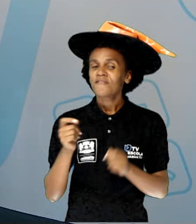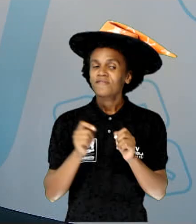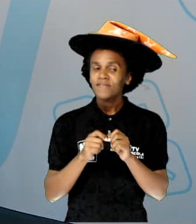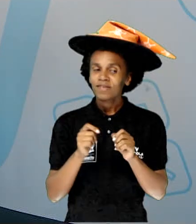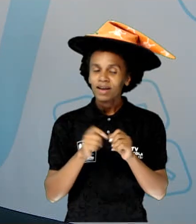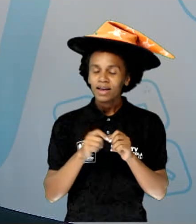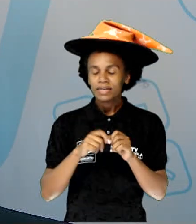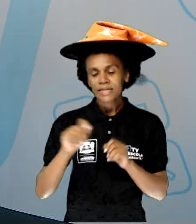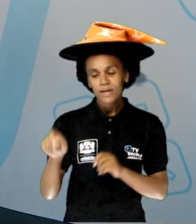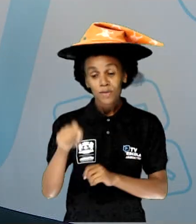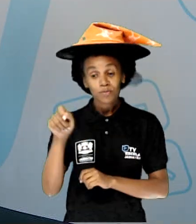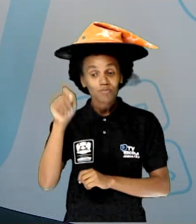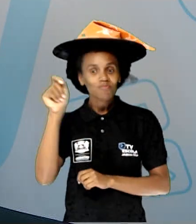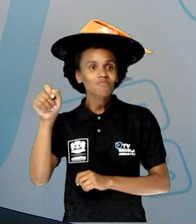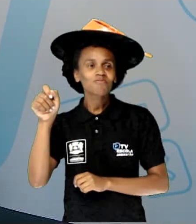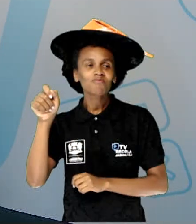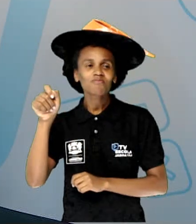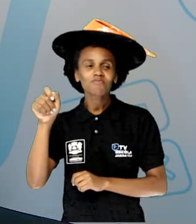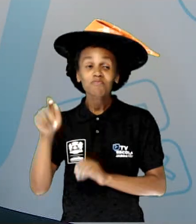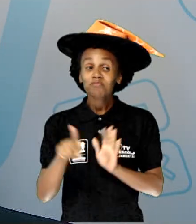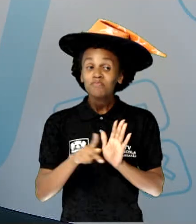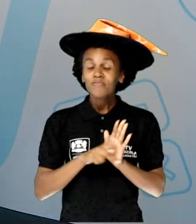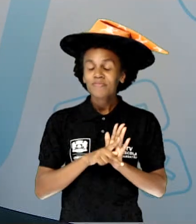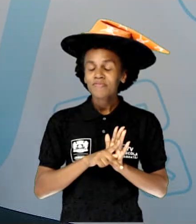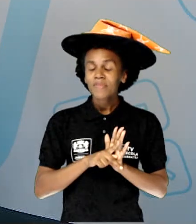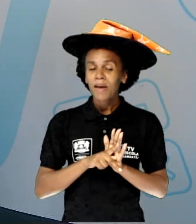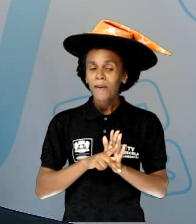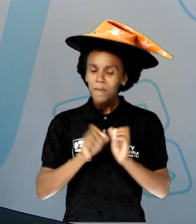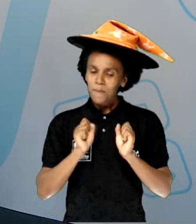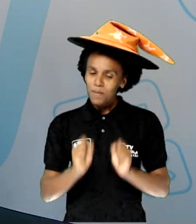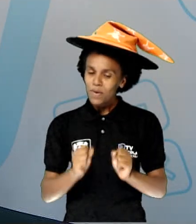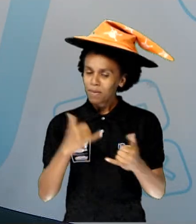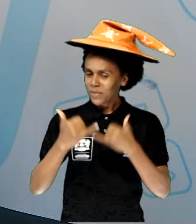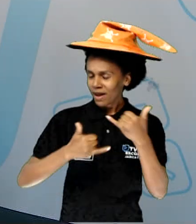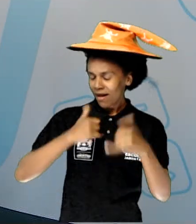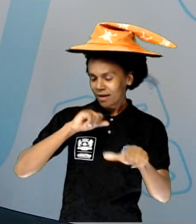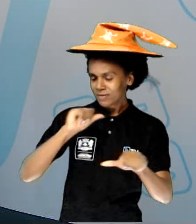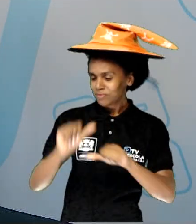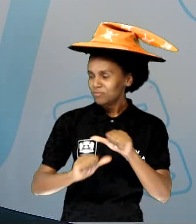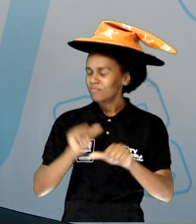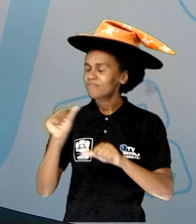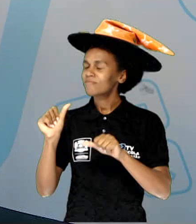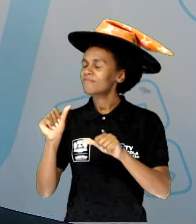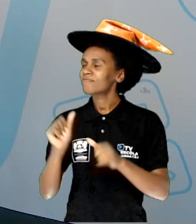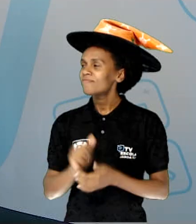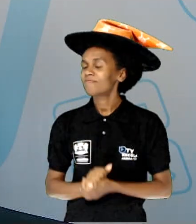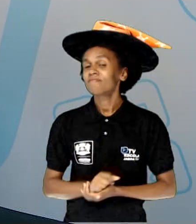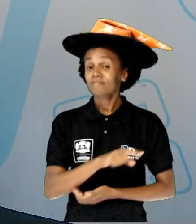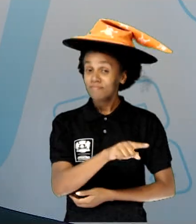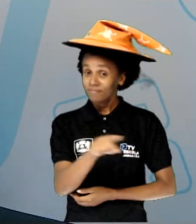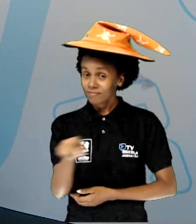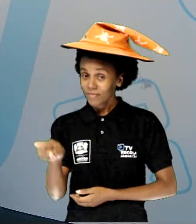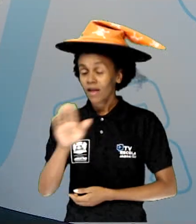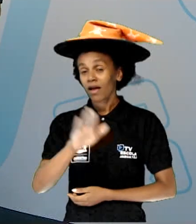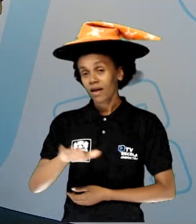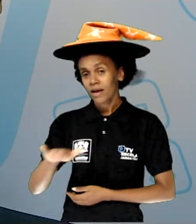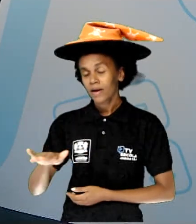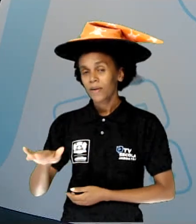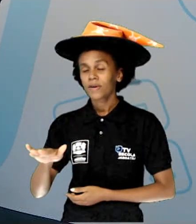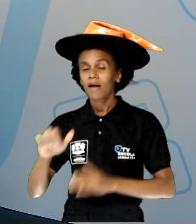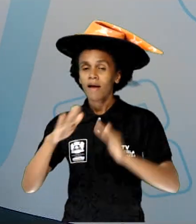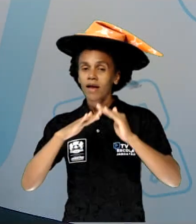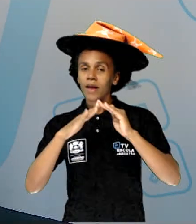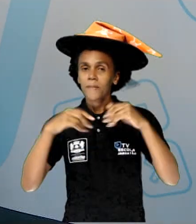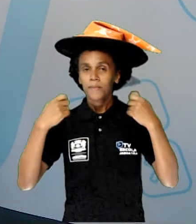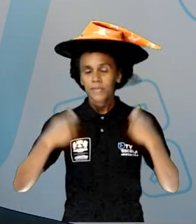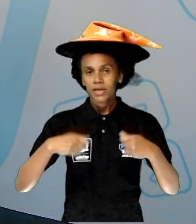nossa própria varinha mágica para poder brincar de transformação Que tal crianças aí em casa vocês vão precisar de